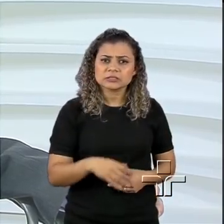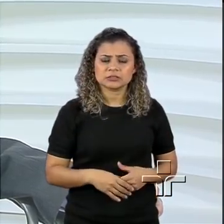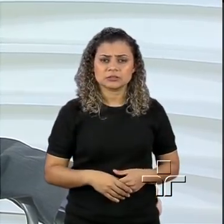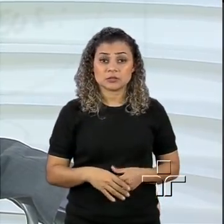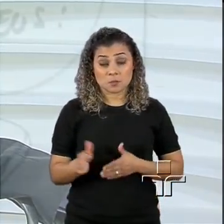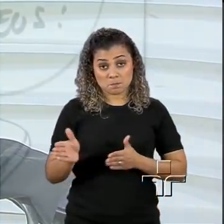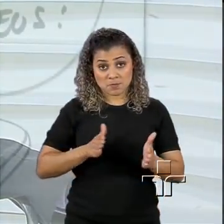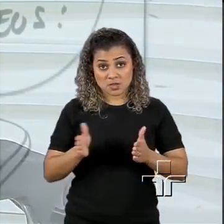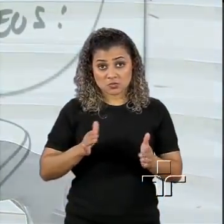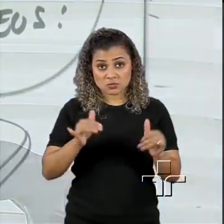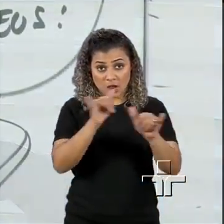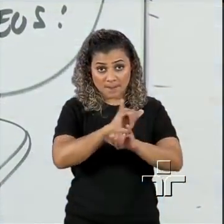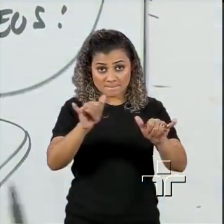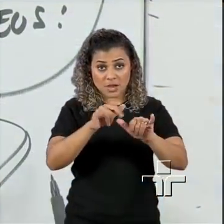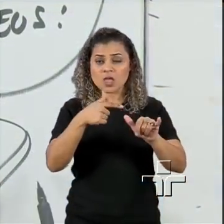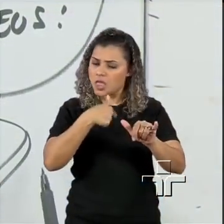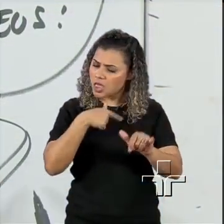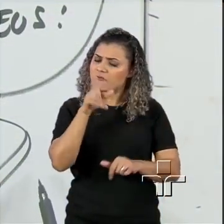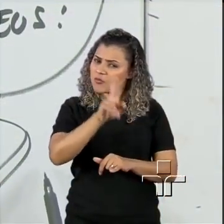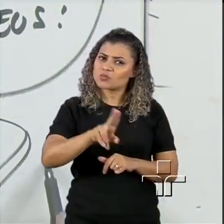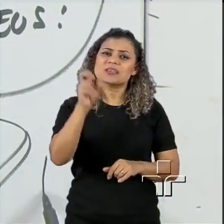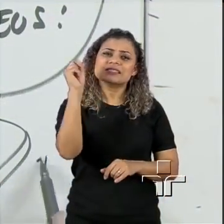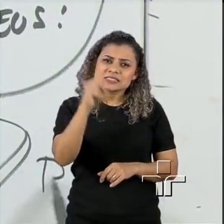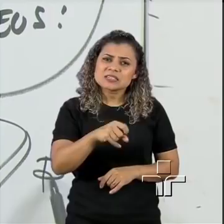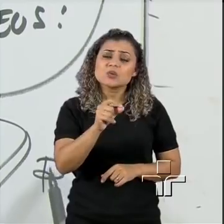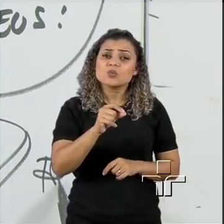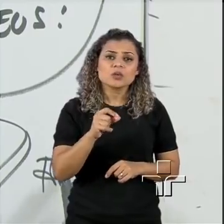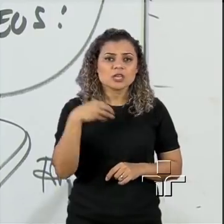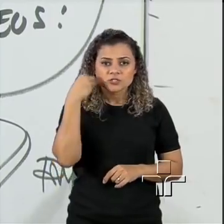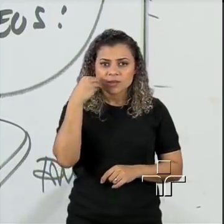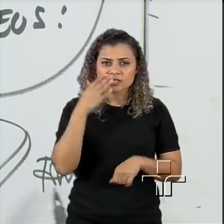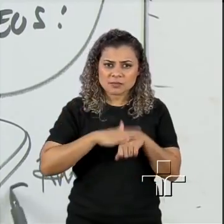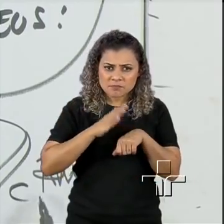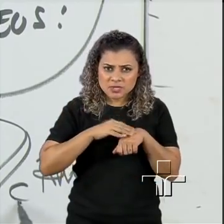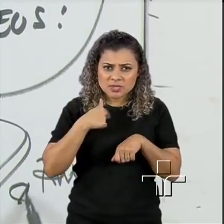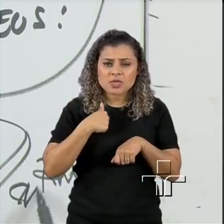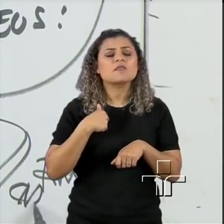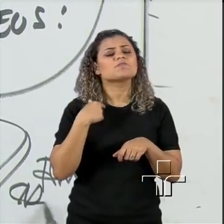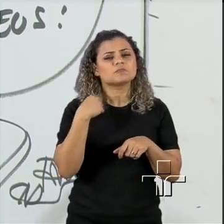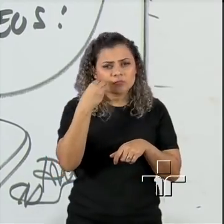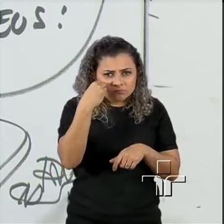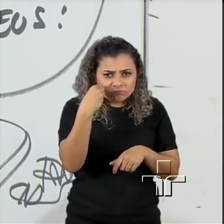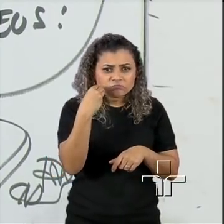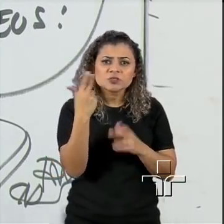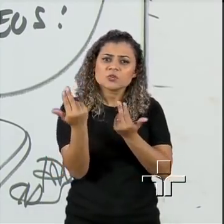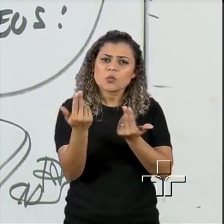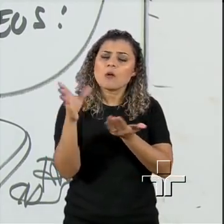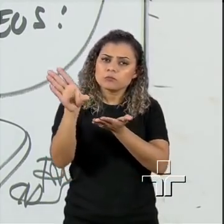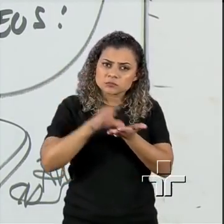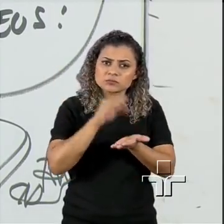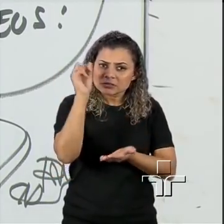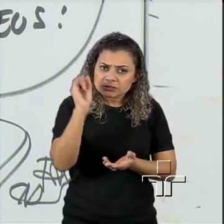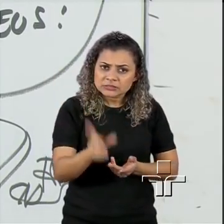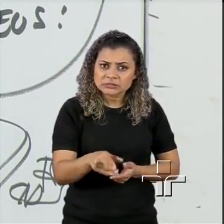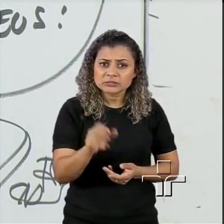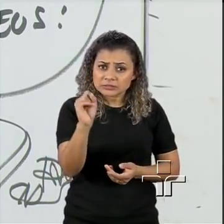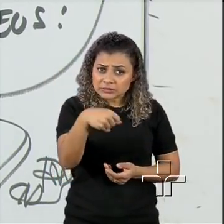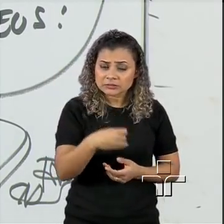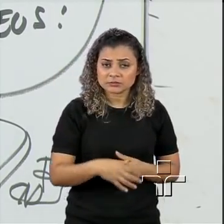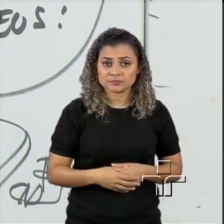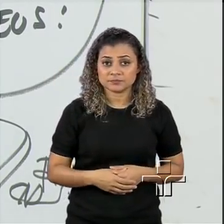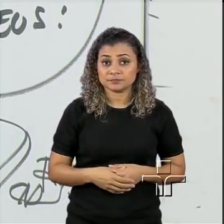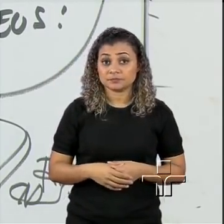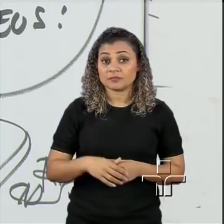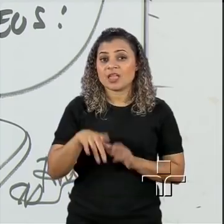de campanha, vou usar ao extremo as minhas experiências de gestão em São Bernardo do Campo. Ministro, a lei da ficha limpa ela é muito